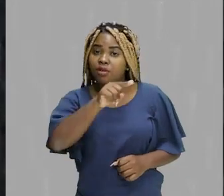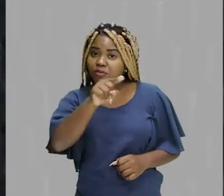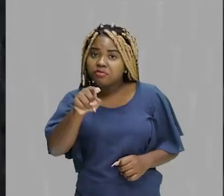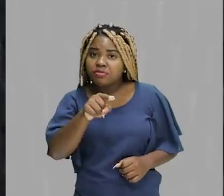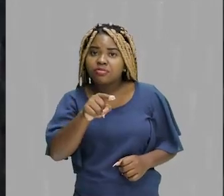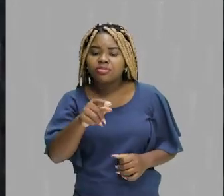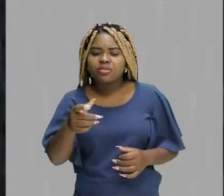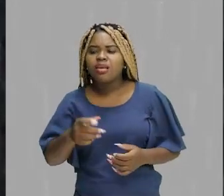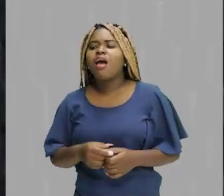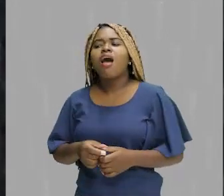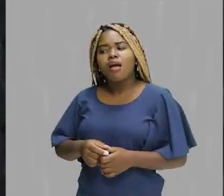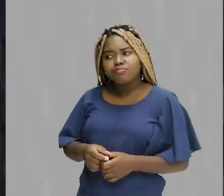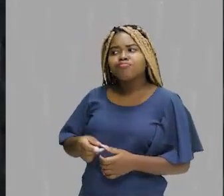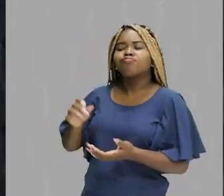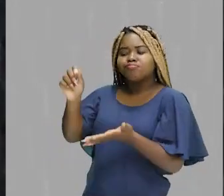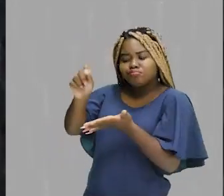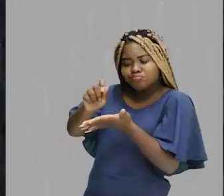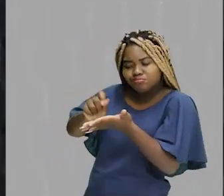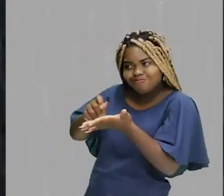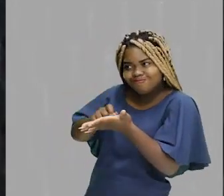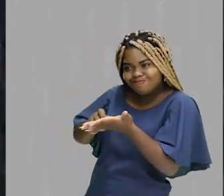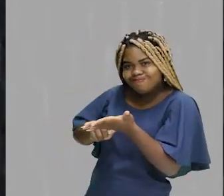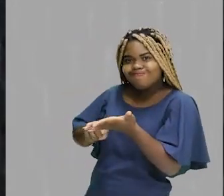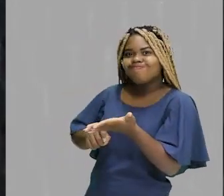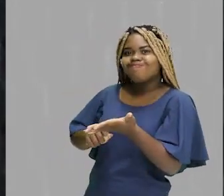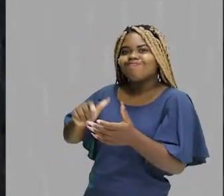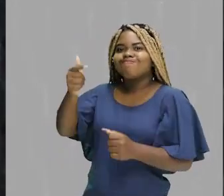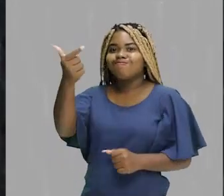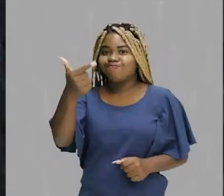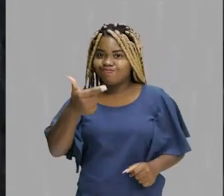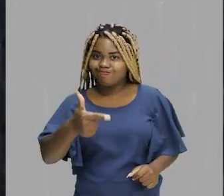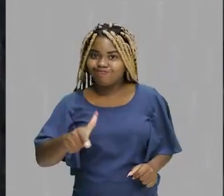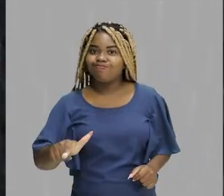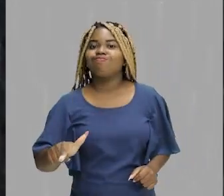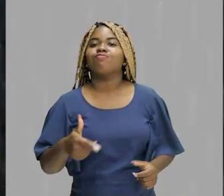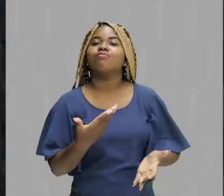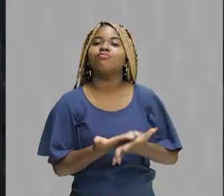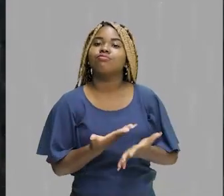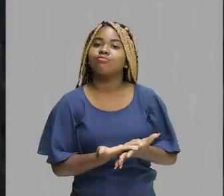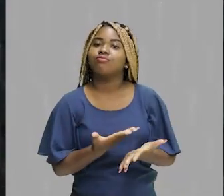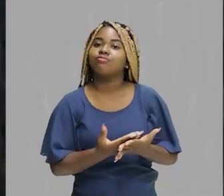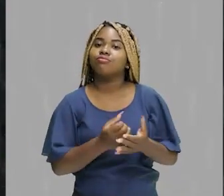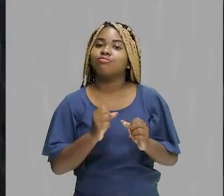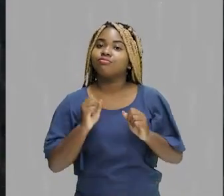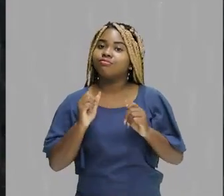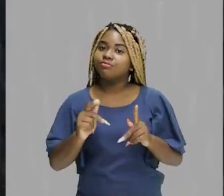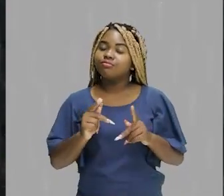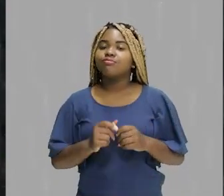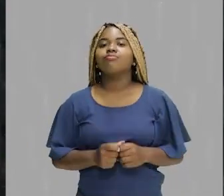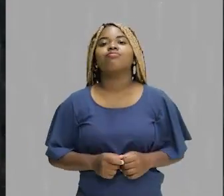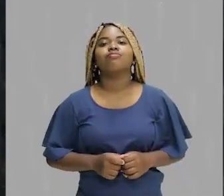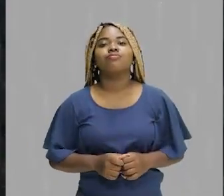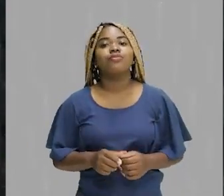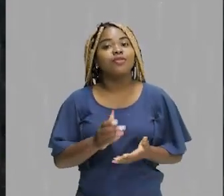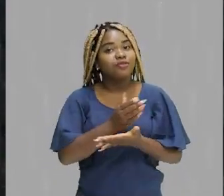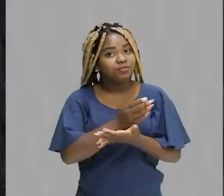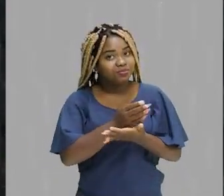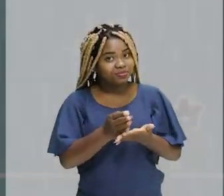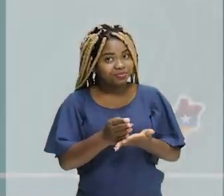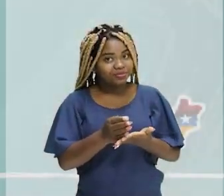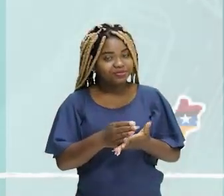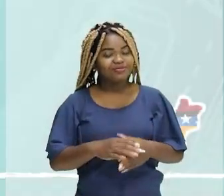anotações, transpor essas informações para o seu caderno e continuar os seus estudos. Show de bola? Então, vem comigo.